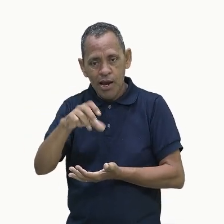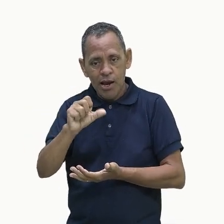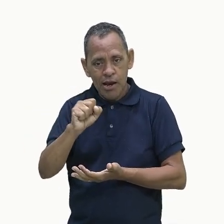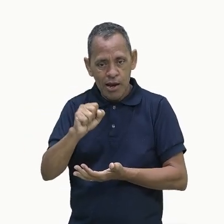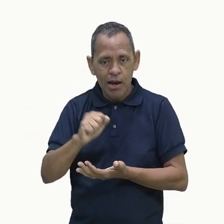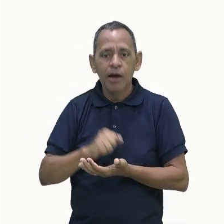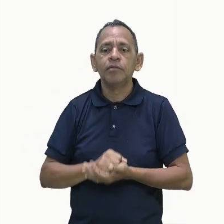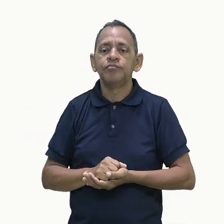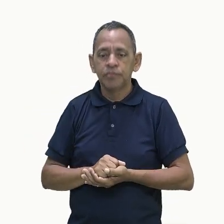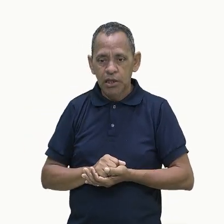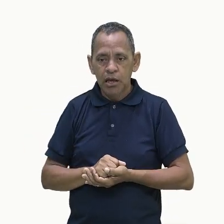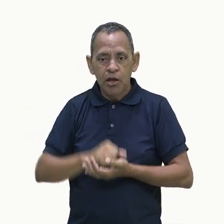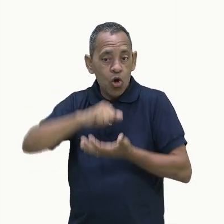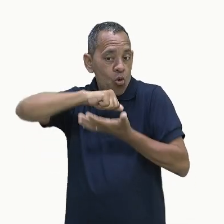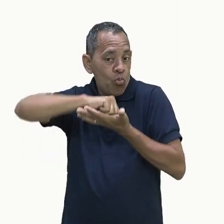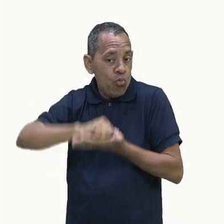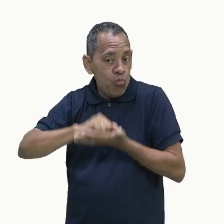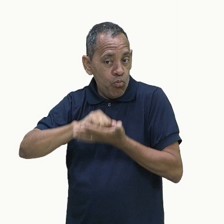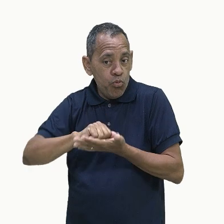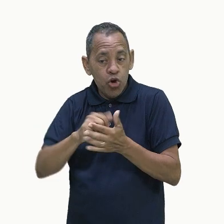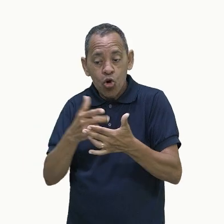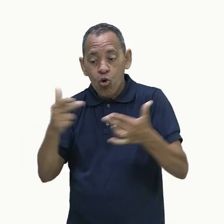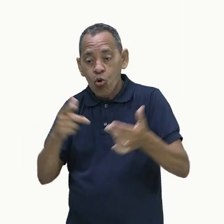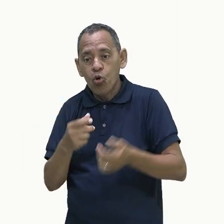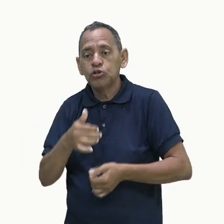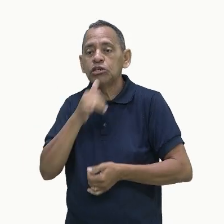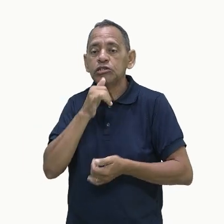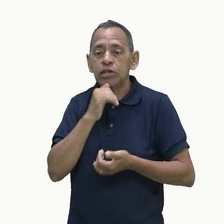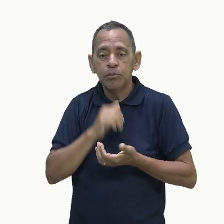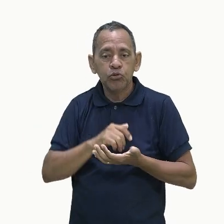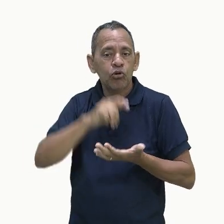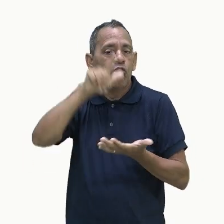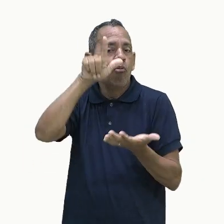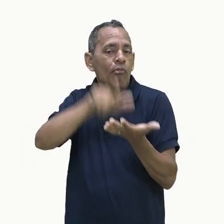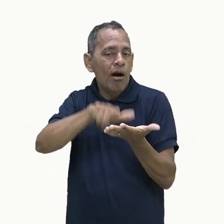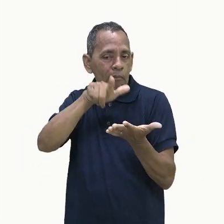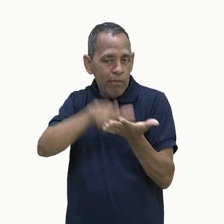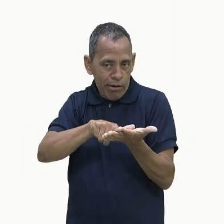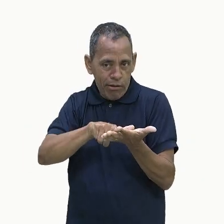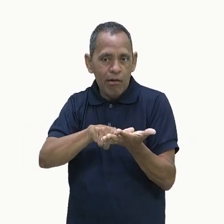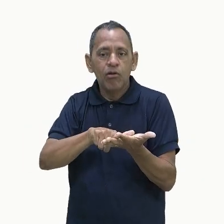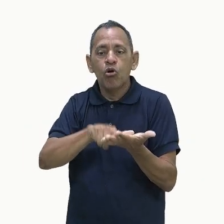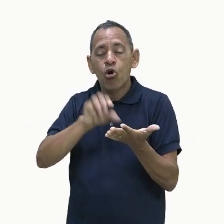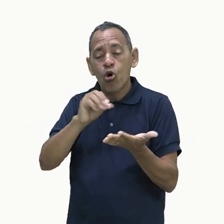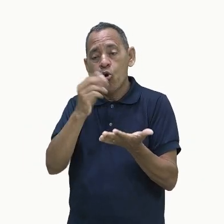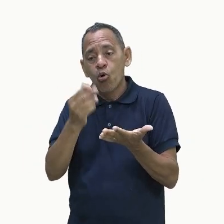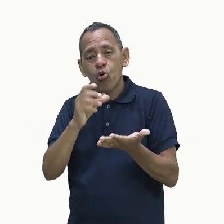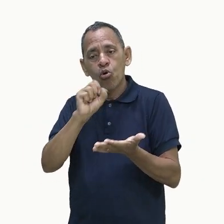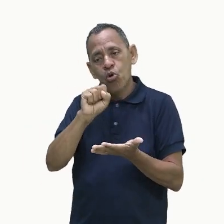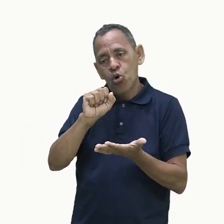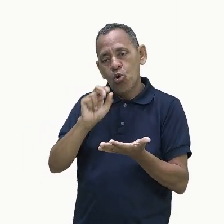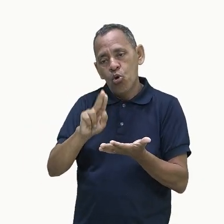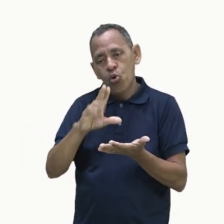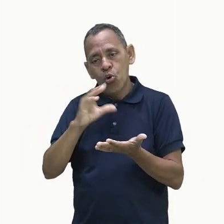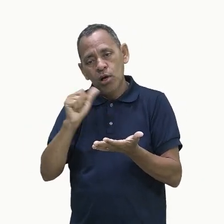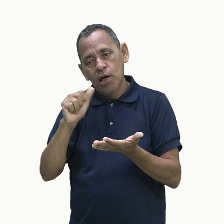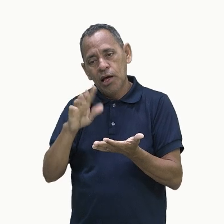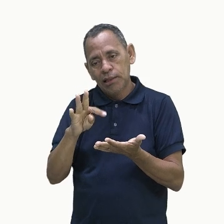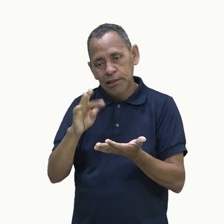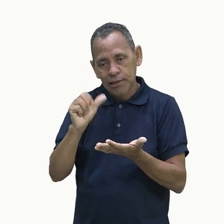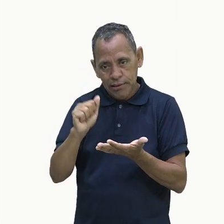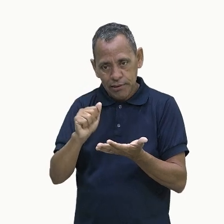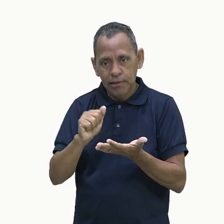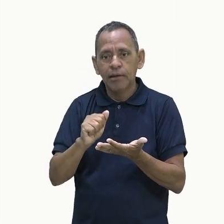por exemplo, o papelão ou sucata. Então, vejam que temos aí 3